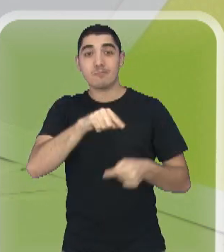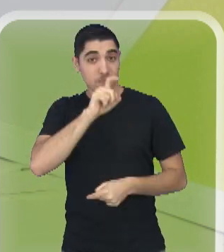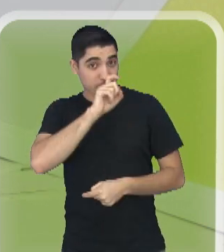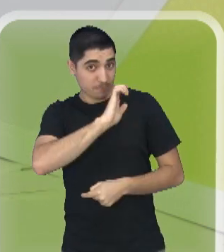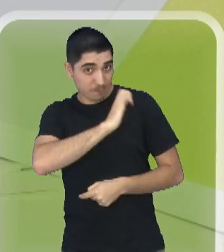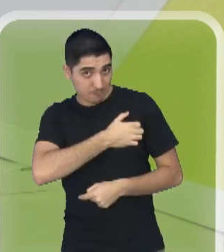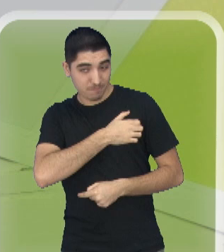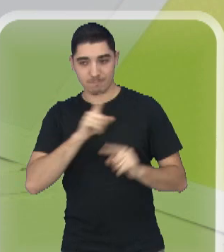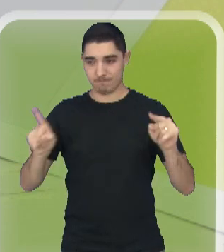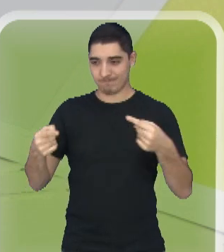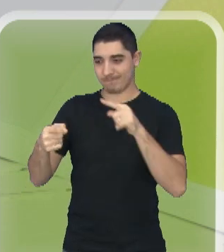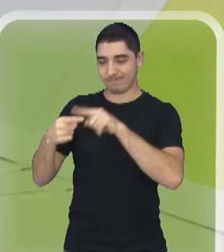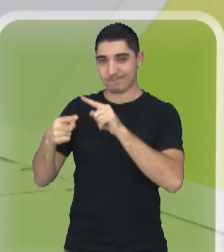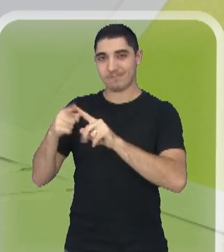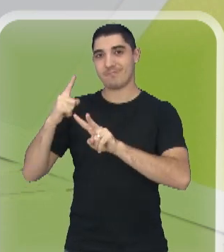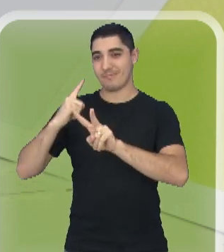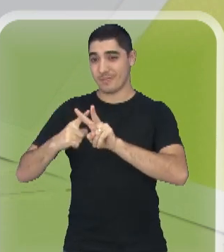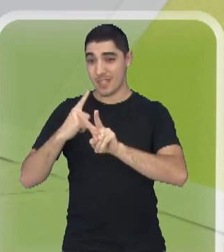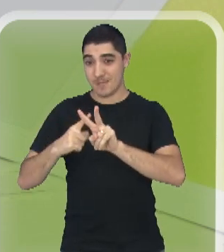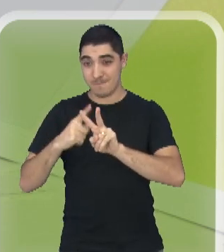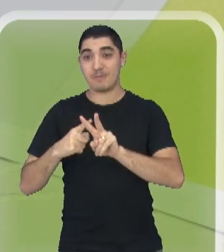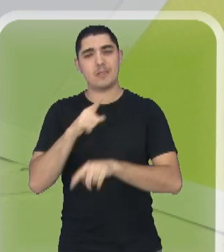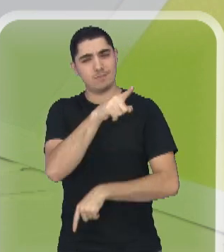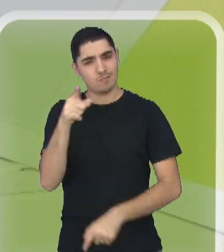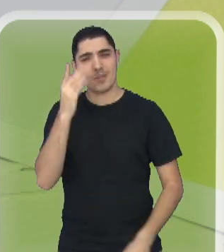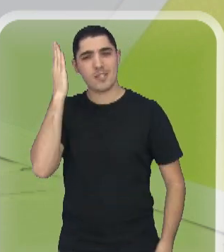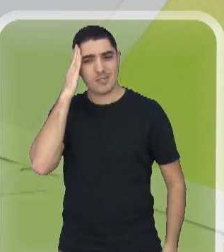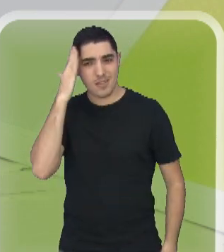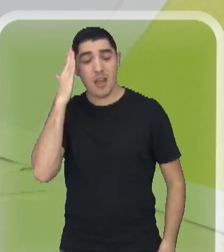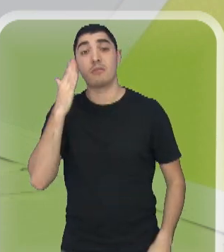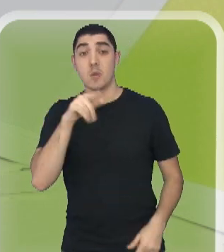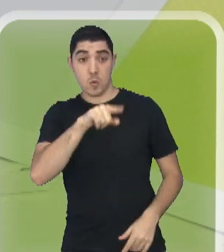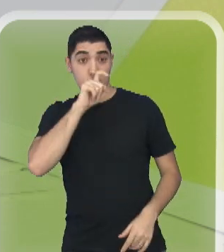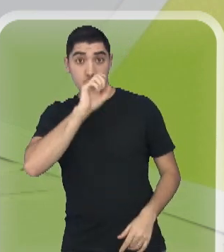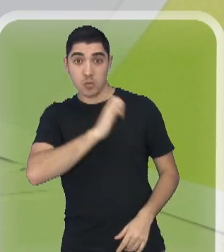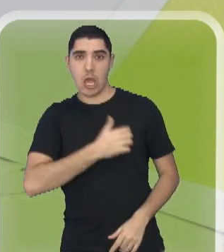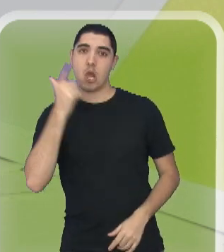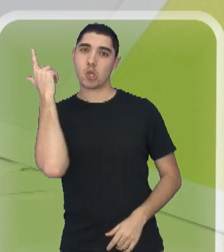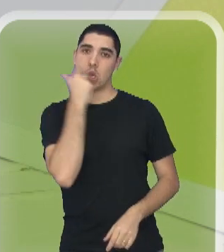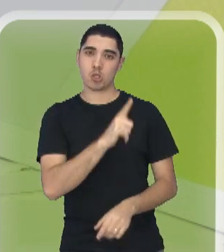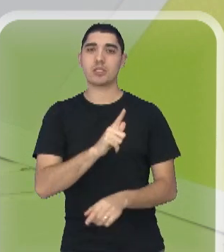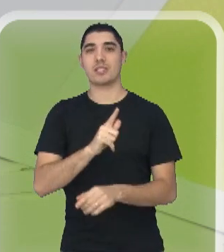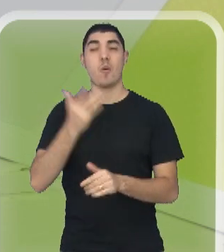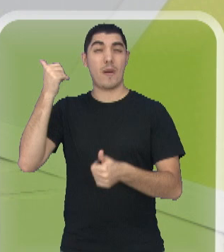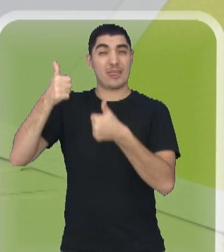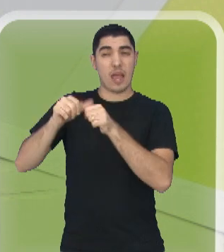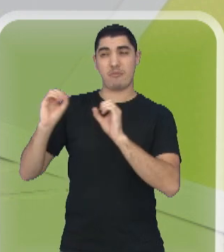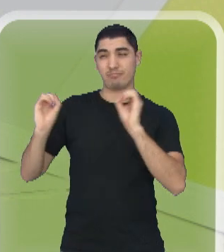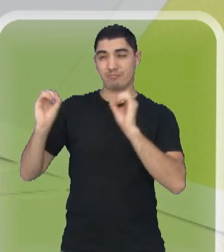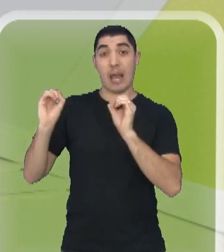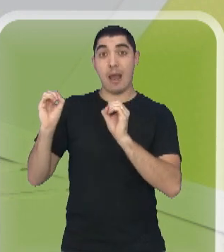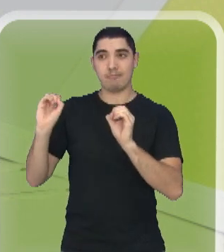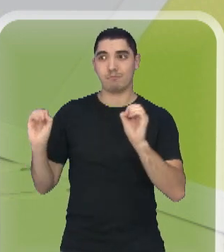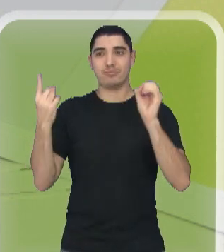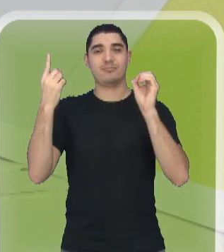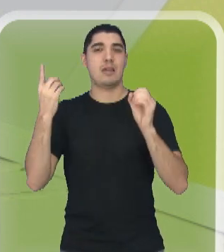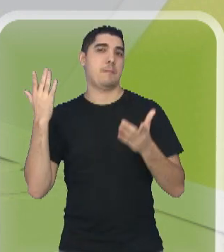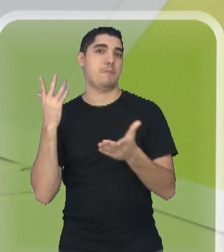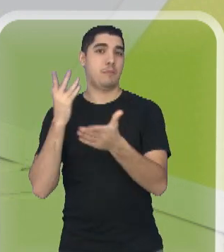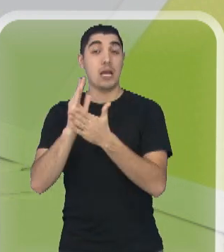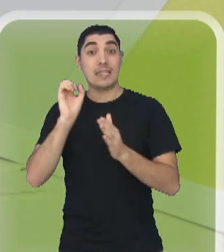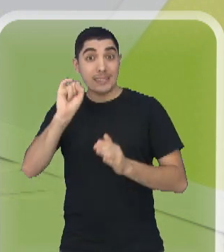São José e Capivariano. Capivariano, você sabe, né? São José reverteu a vantagem do empate e se amanhã o time não tomar